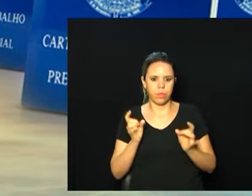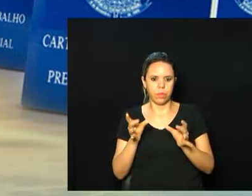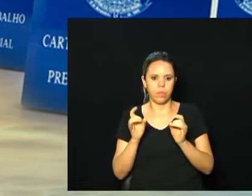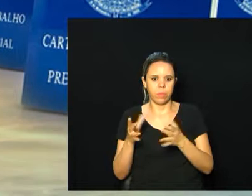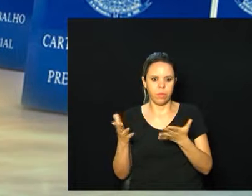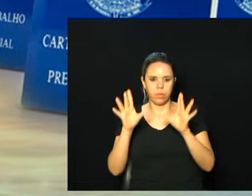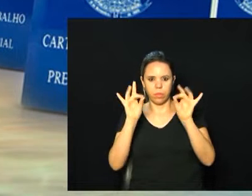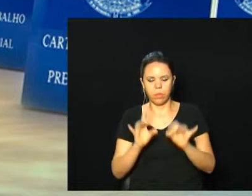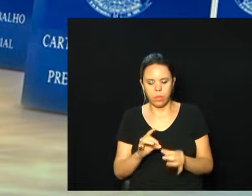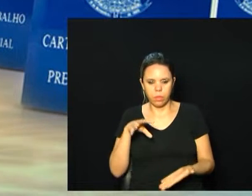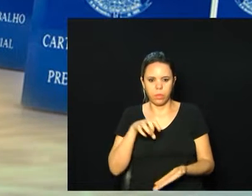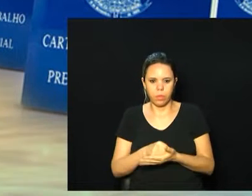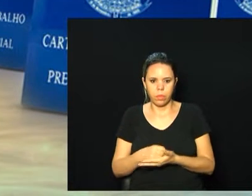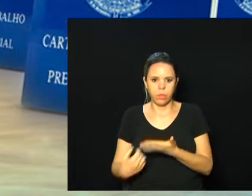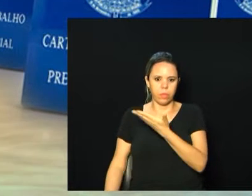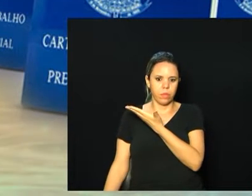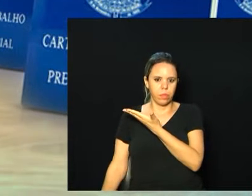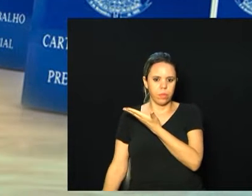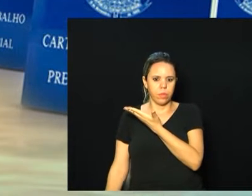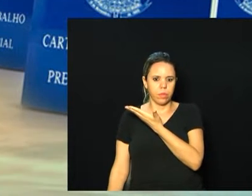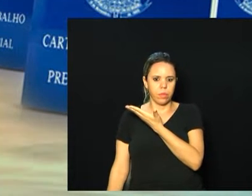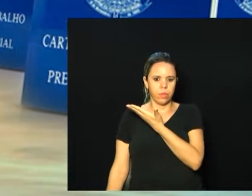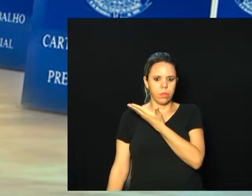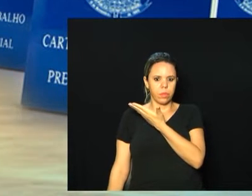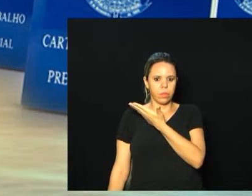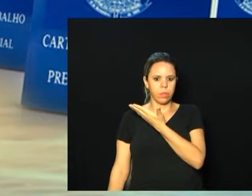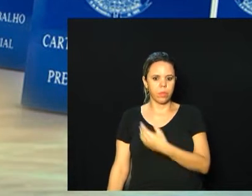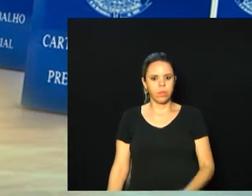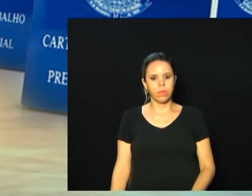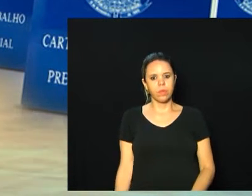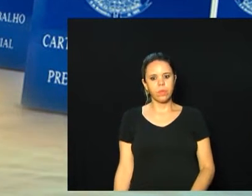Os detalhes de cada vaga o interessado encontra em